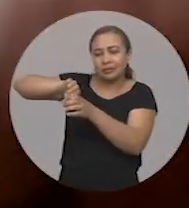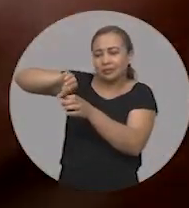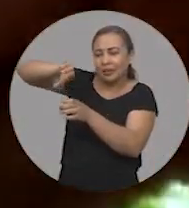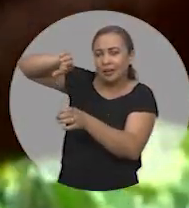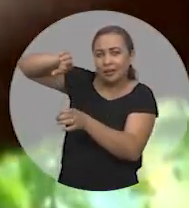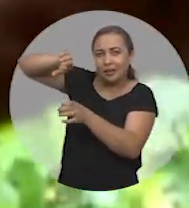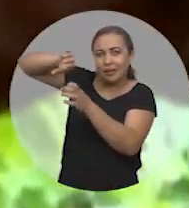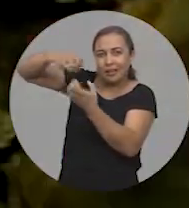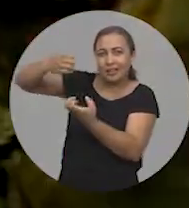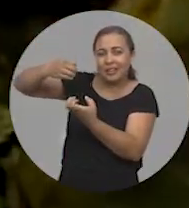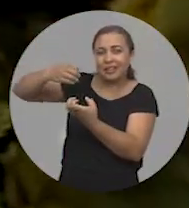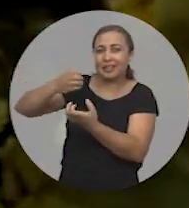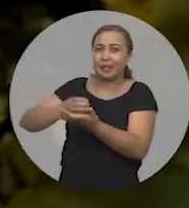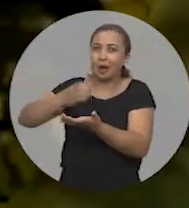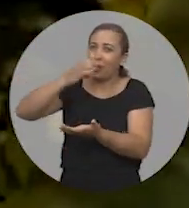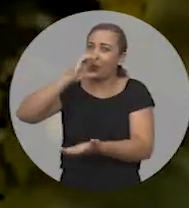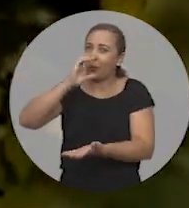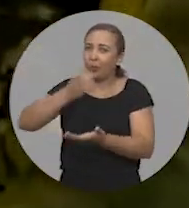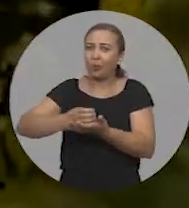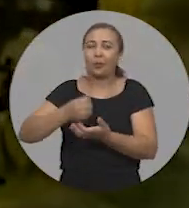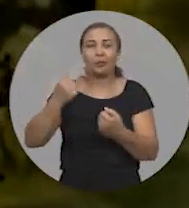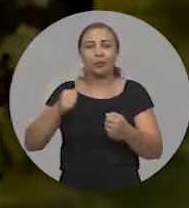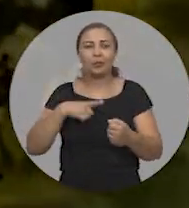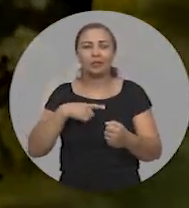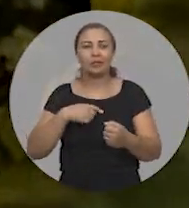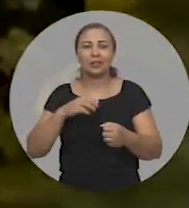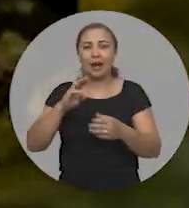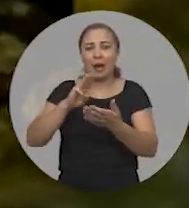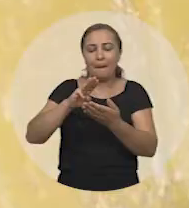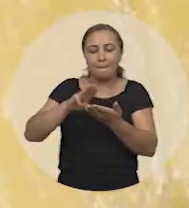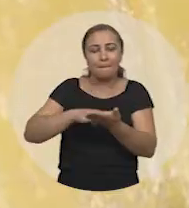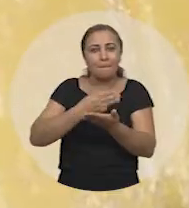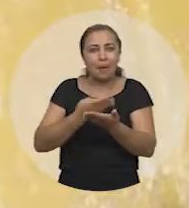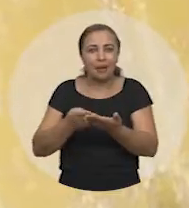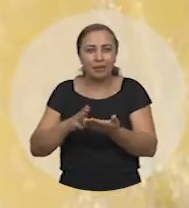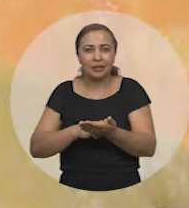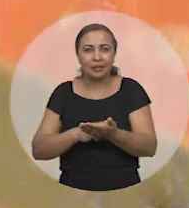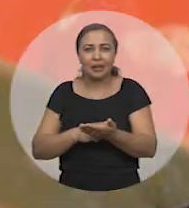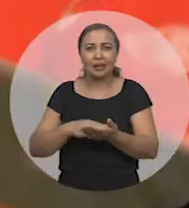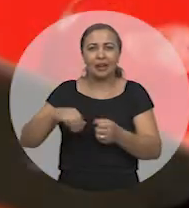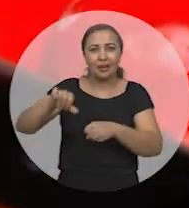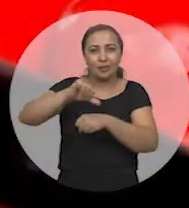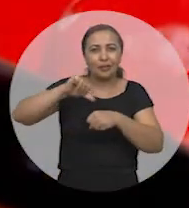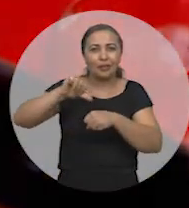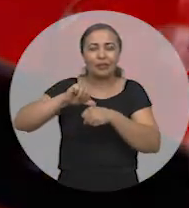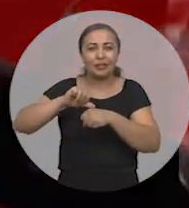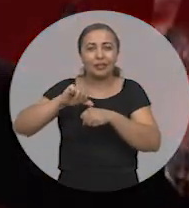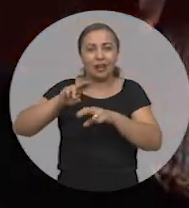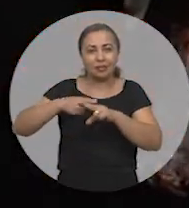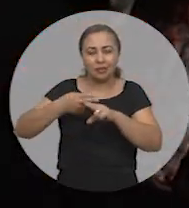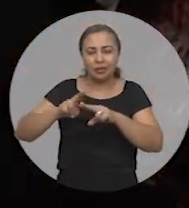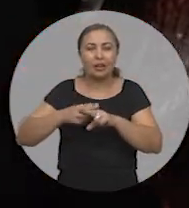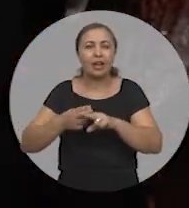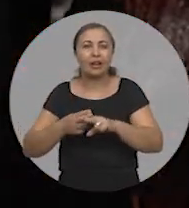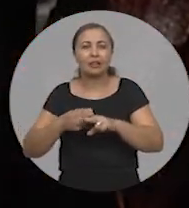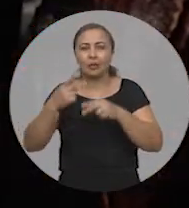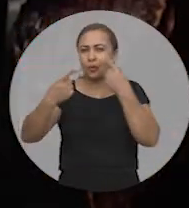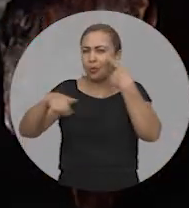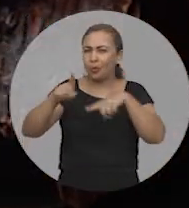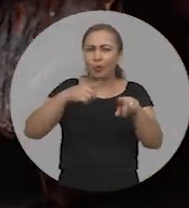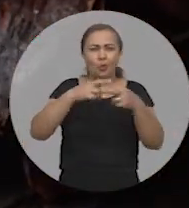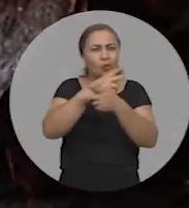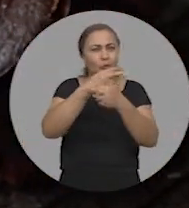formato alongado e suco em sua composição pode dar origem a manteiga vinagre cosméticos